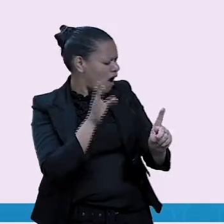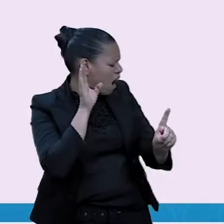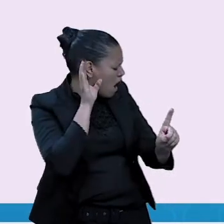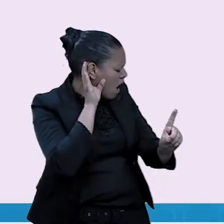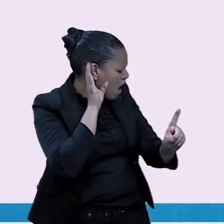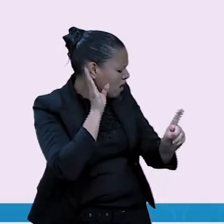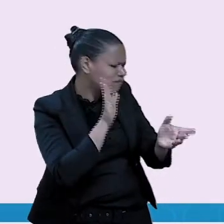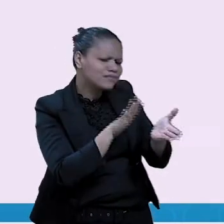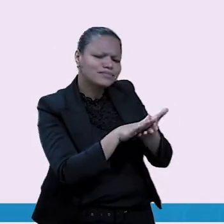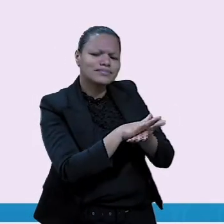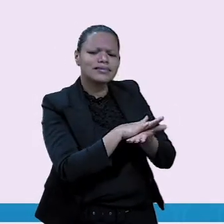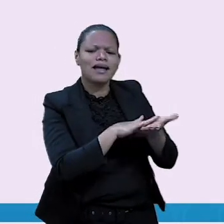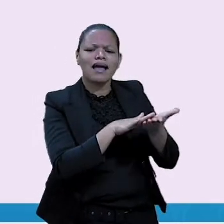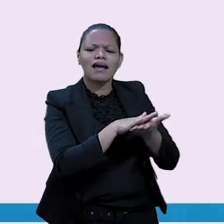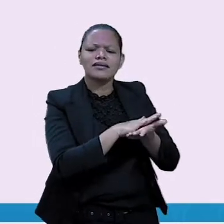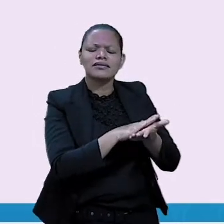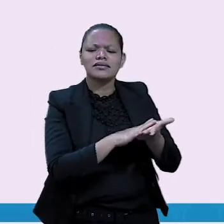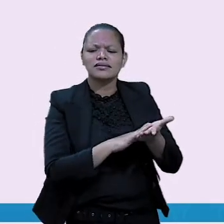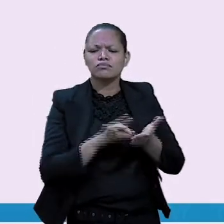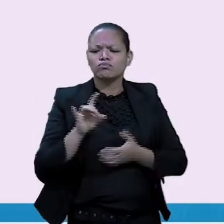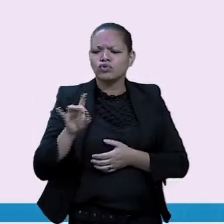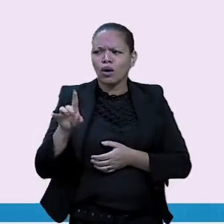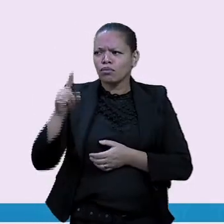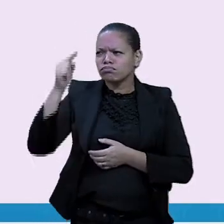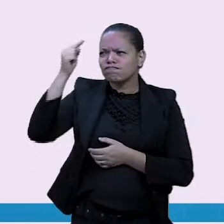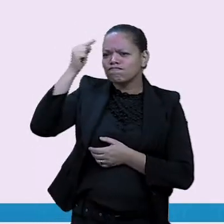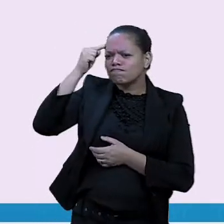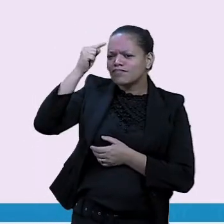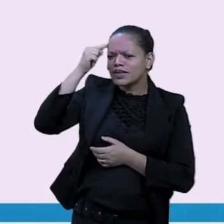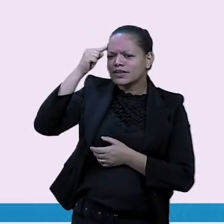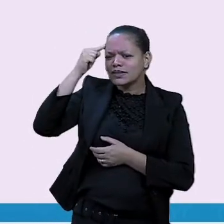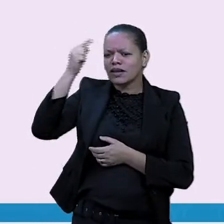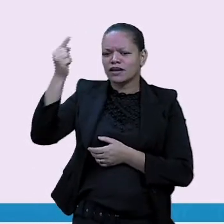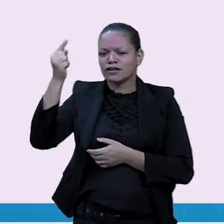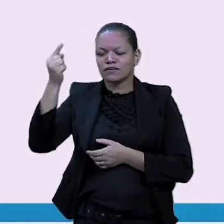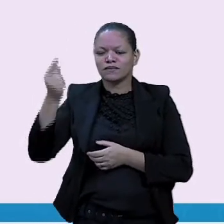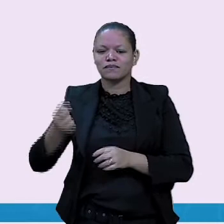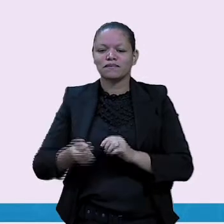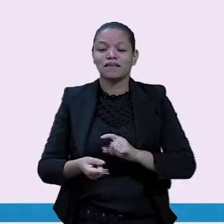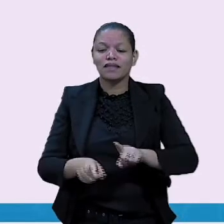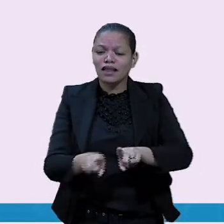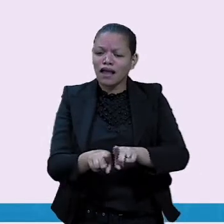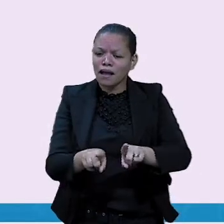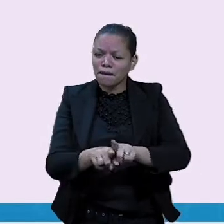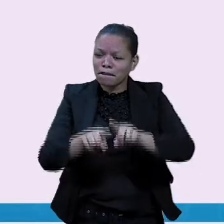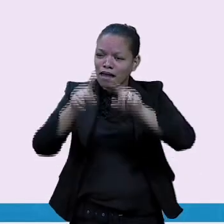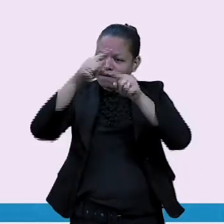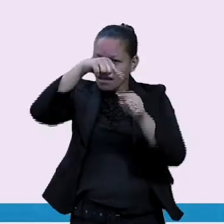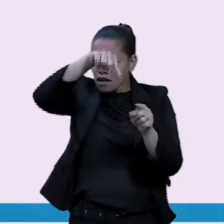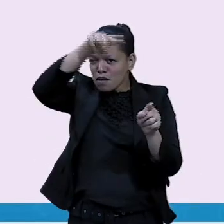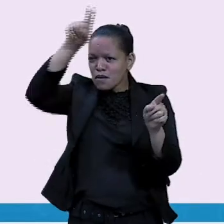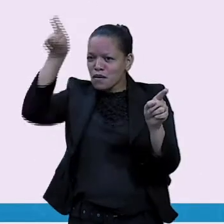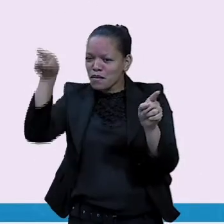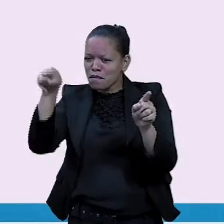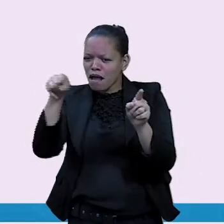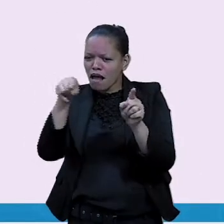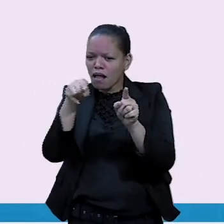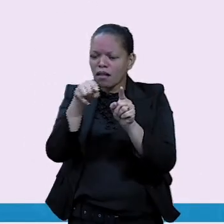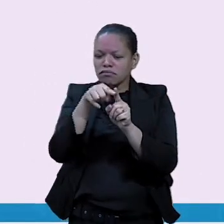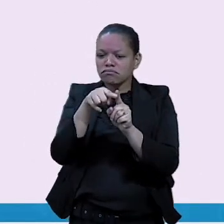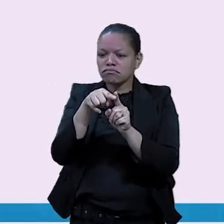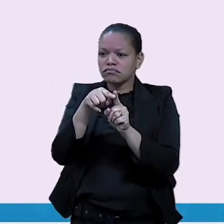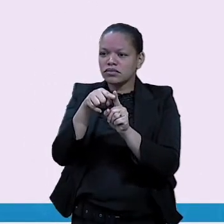só pensando. Tem também, ó, o balão de ideia, que é esse balão que é quando o